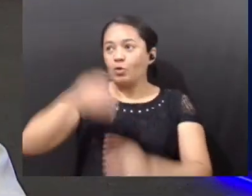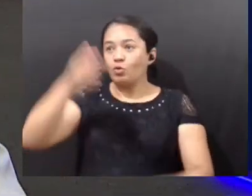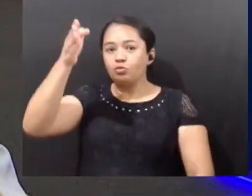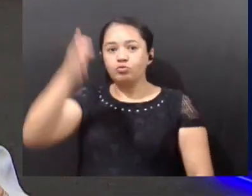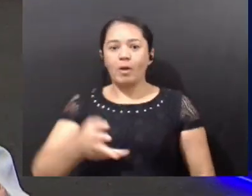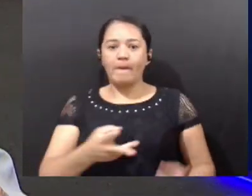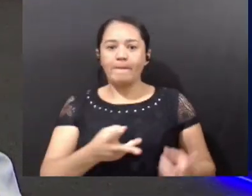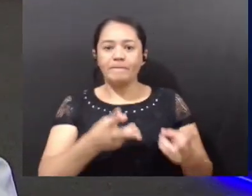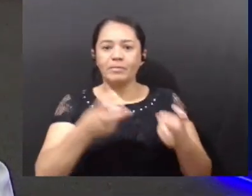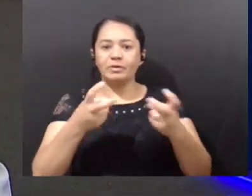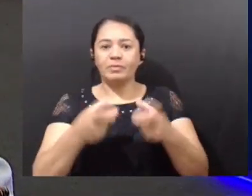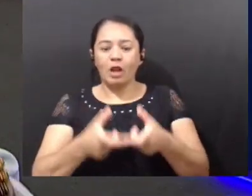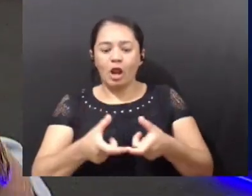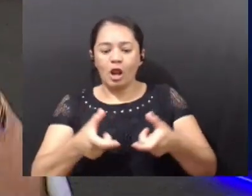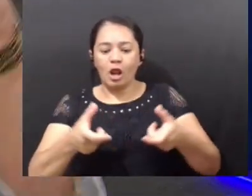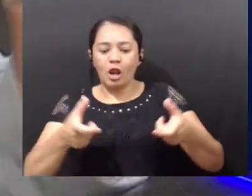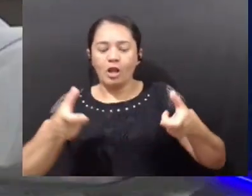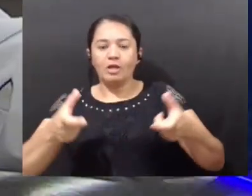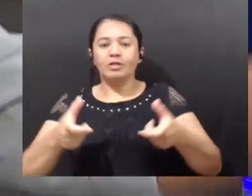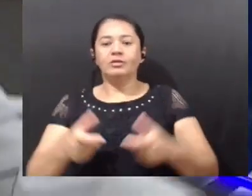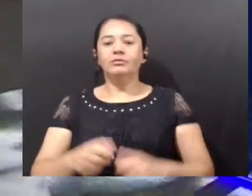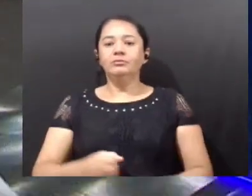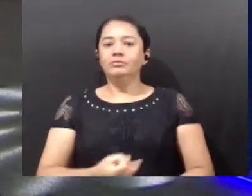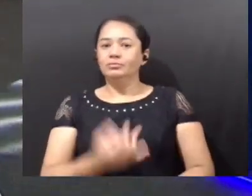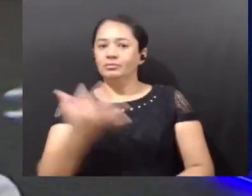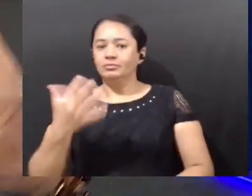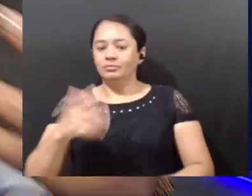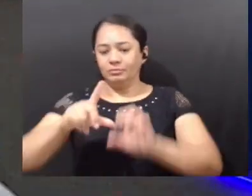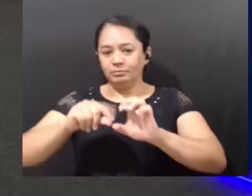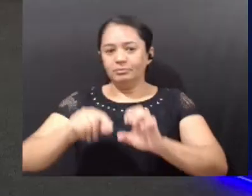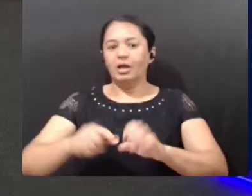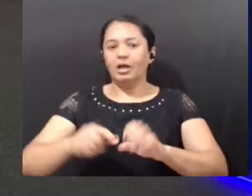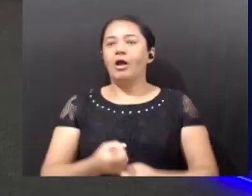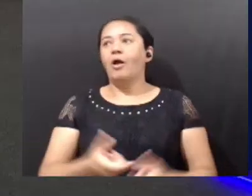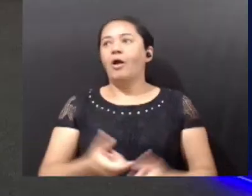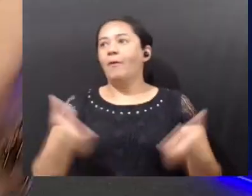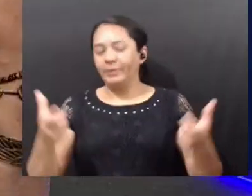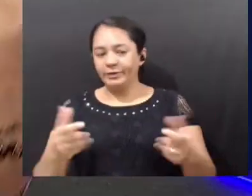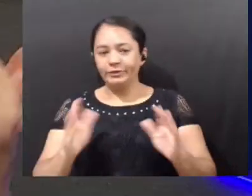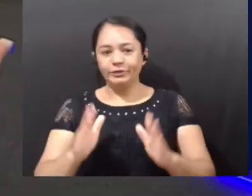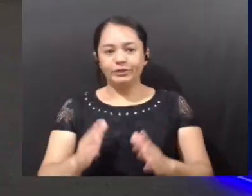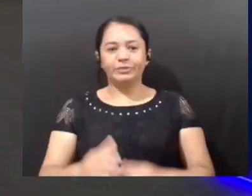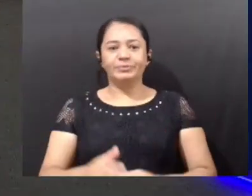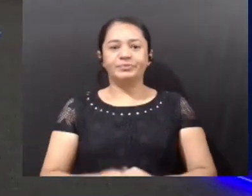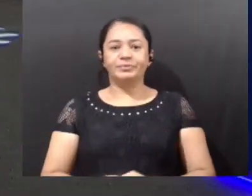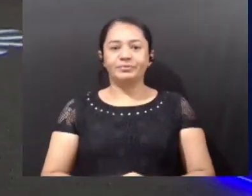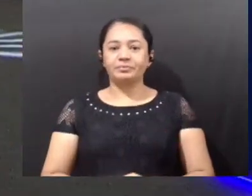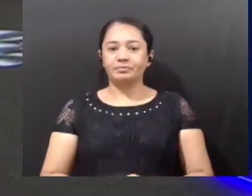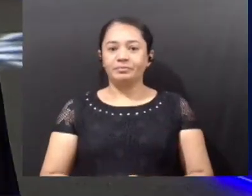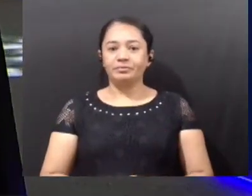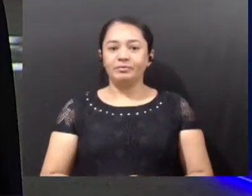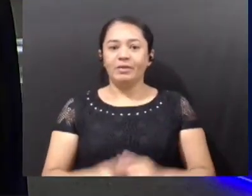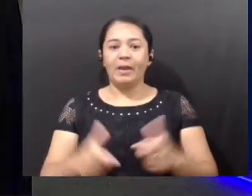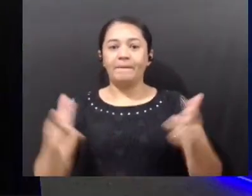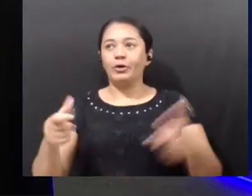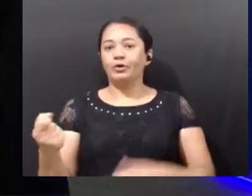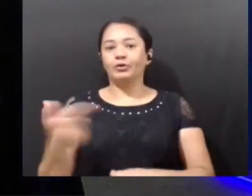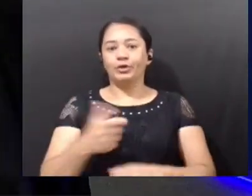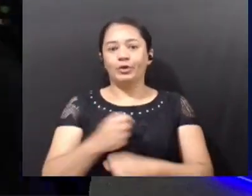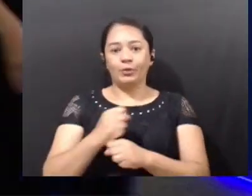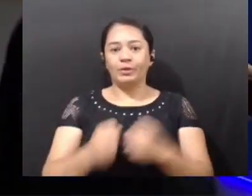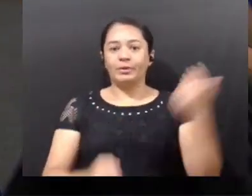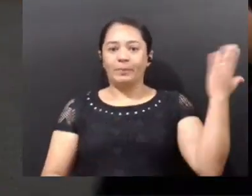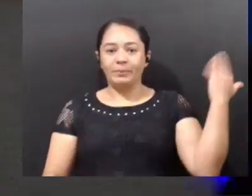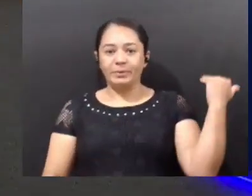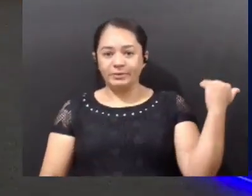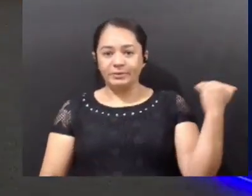número de empreendedores em Campinas, né? O número de MEIs abertos e CNPJs é sempre maior do que o ano passado, sempre maior do que o mês